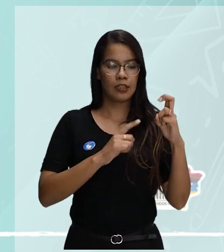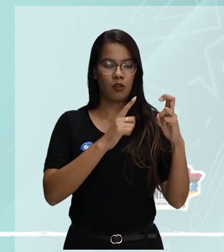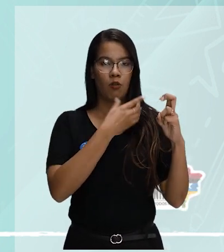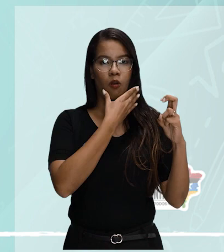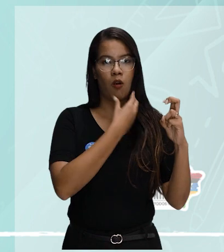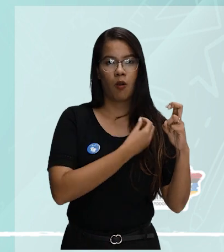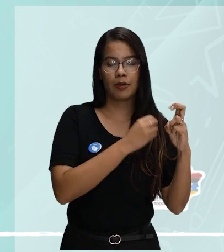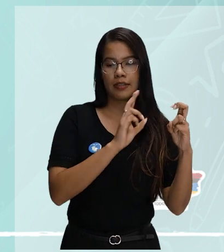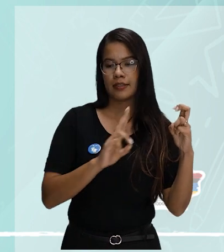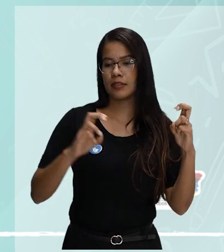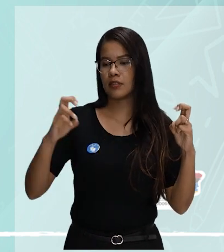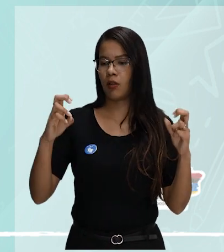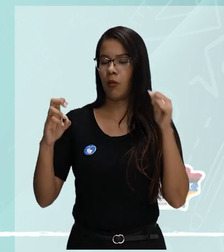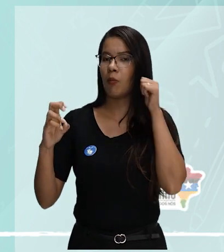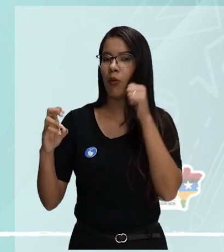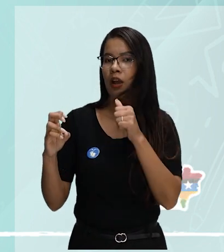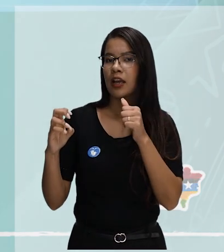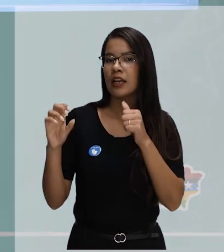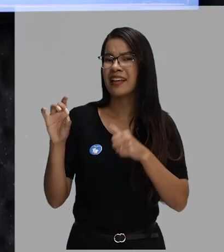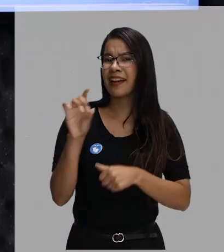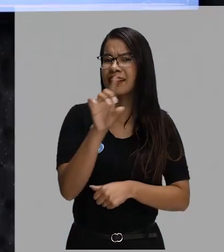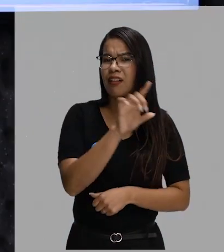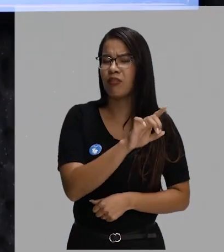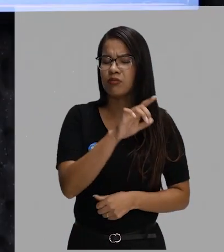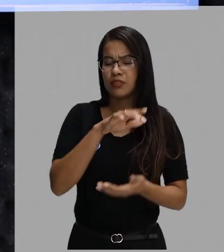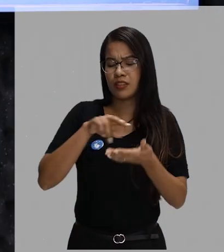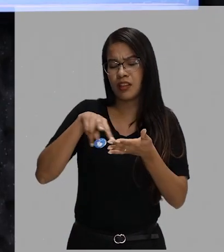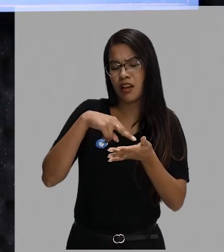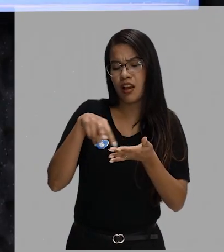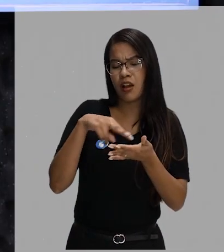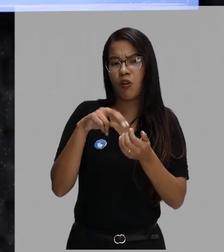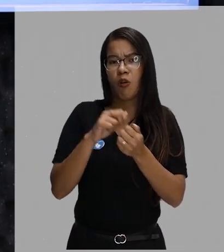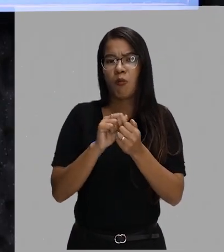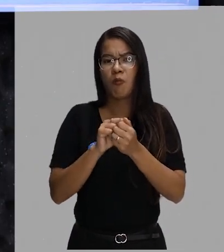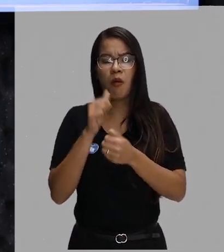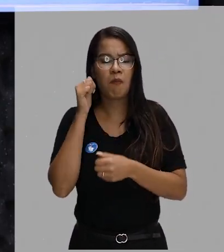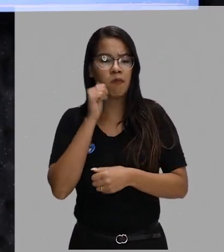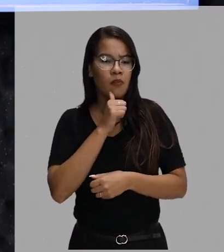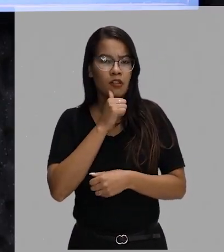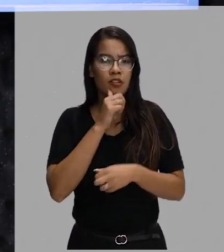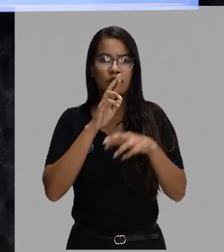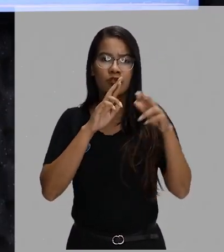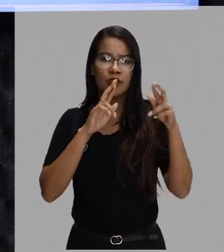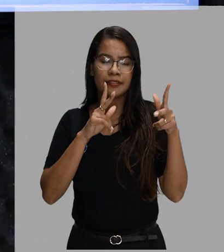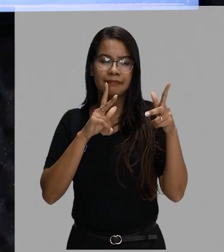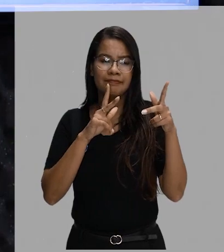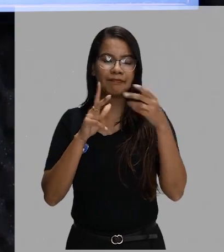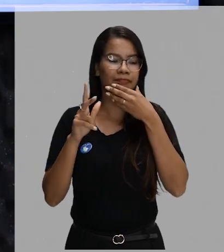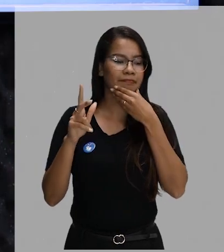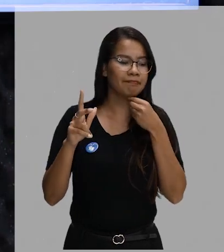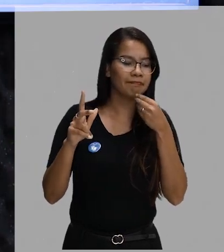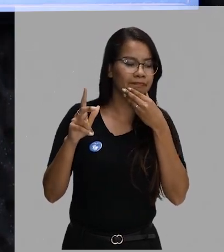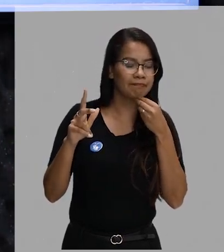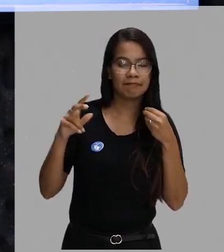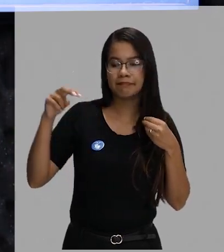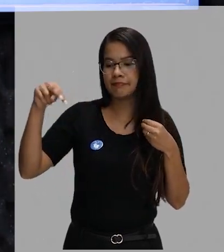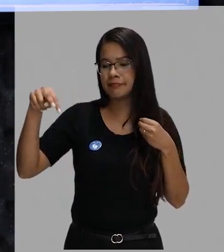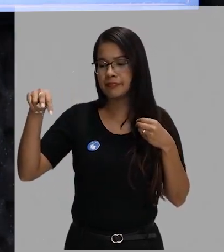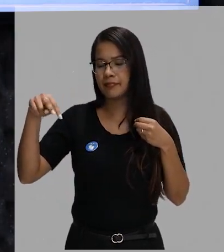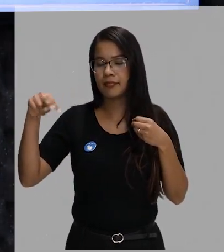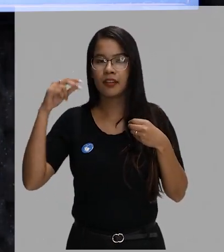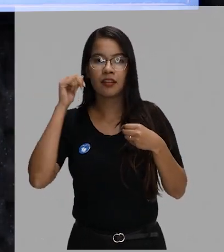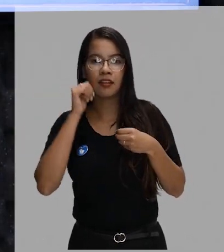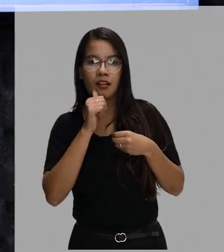moça diferente. Olha, uma situação de uma função bijetora. Tá? Porque ninguém dançou com 2 moças,